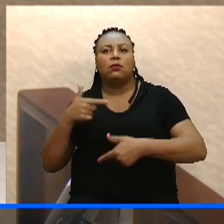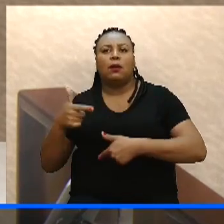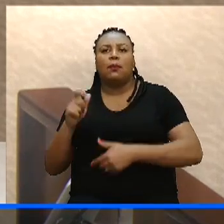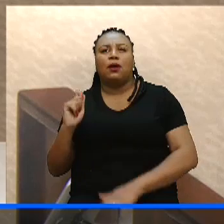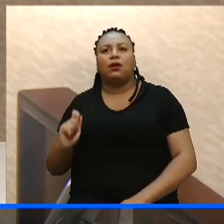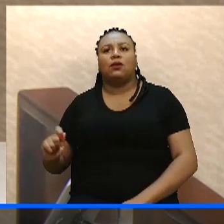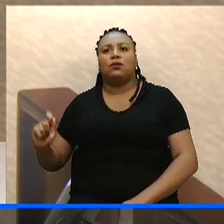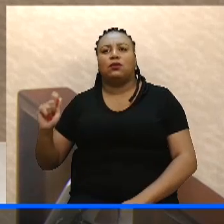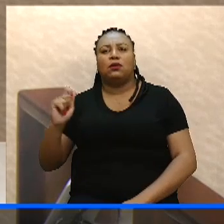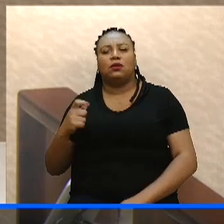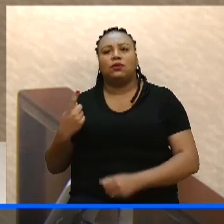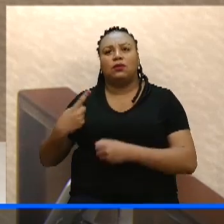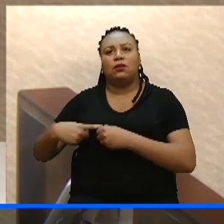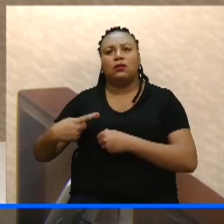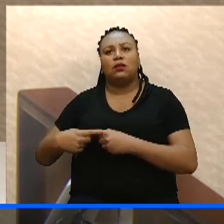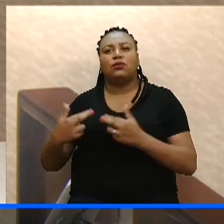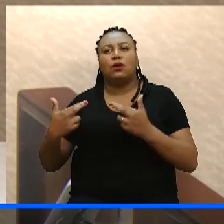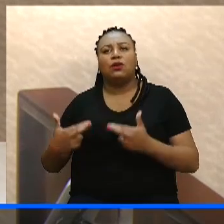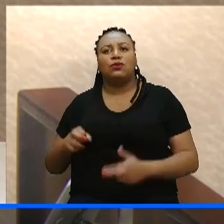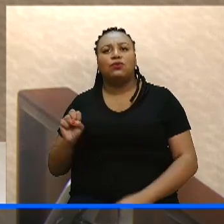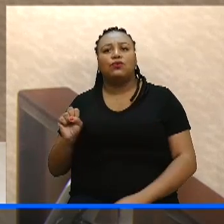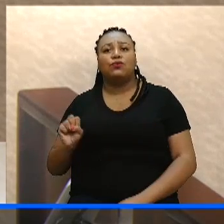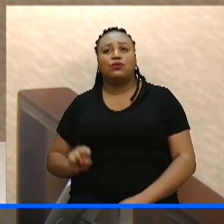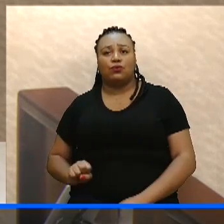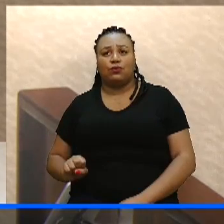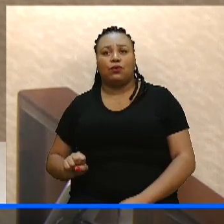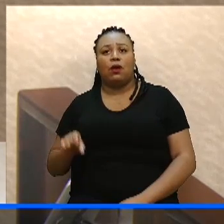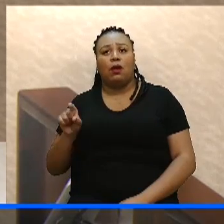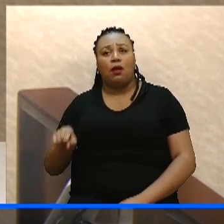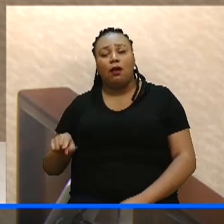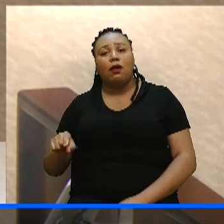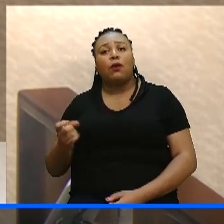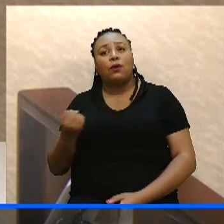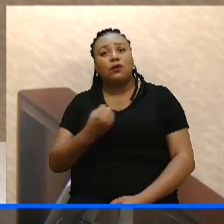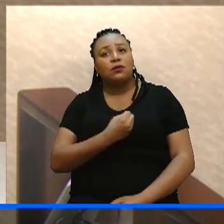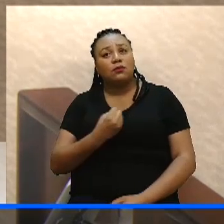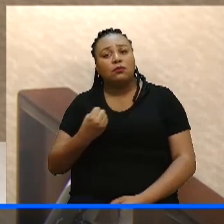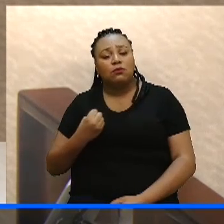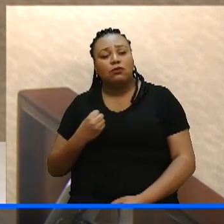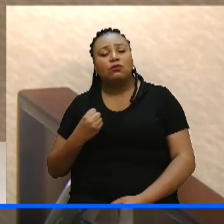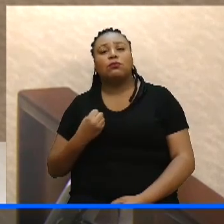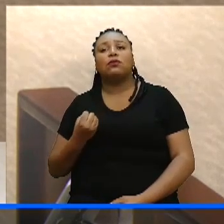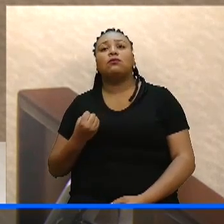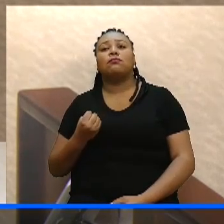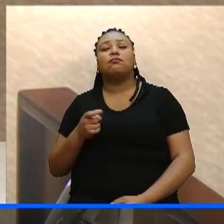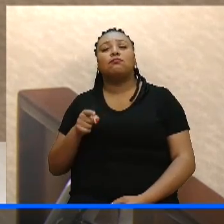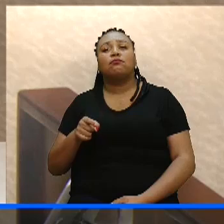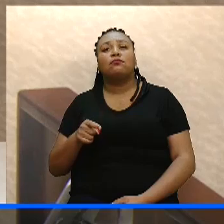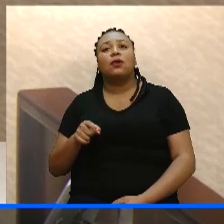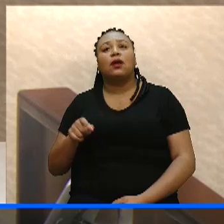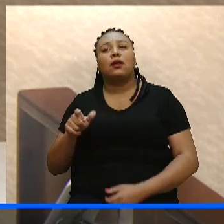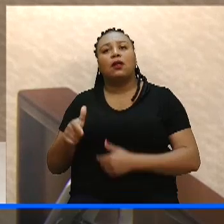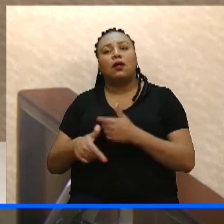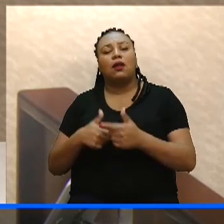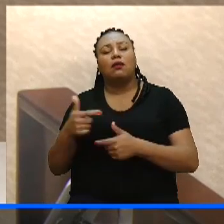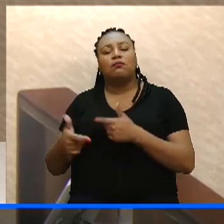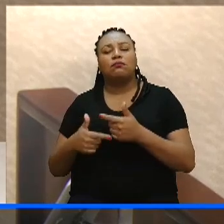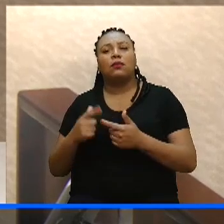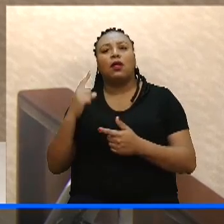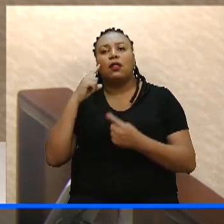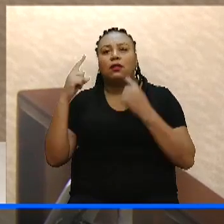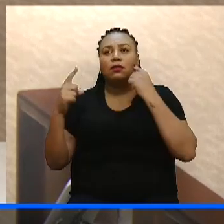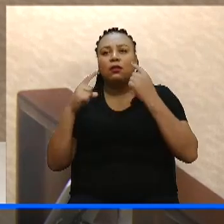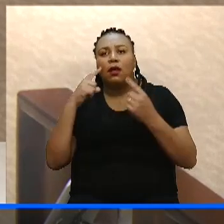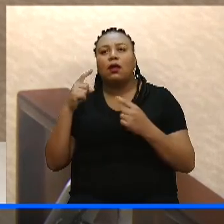associação dos municípios da zona sul é com esses números no fundo que ela lida a cada iniciativa